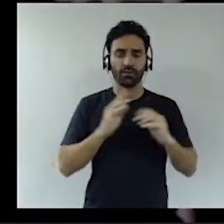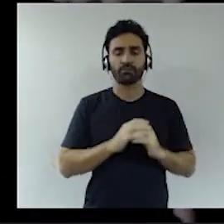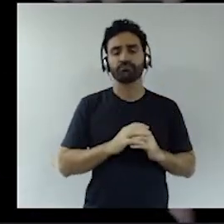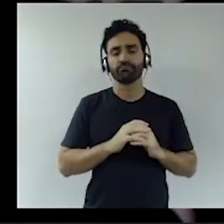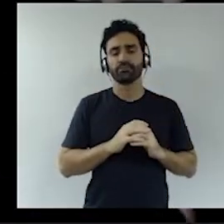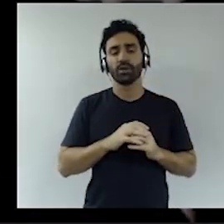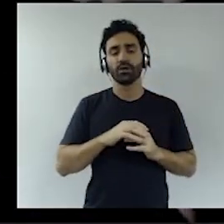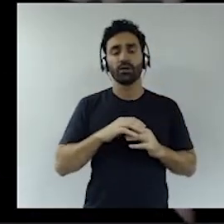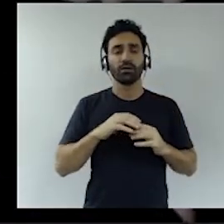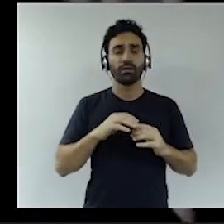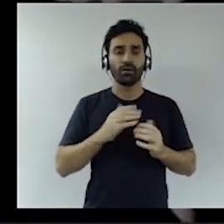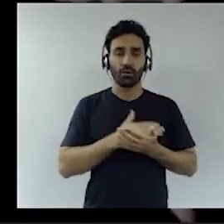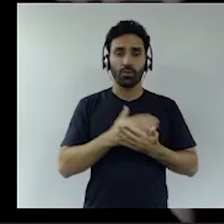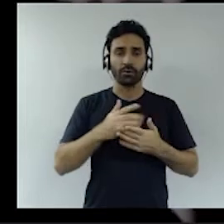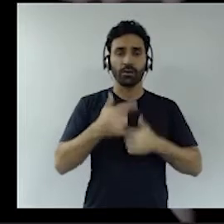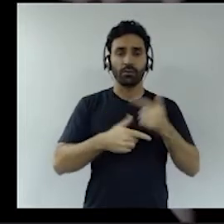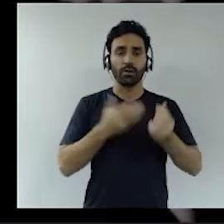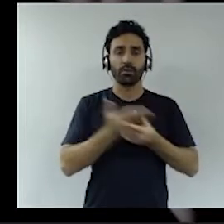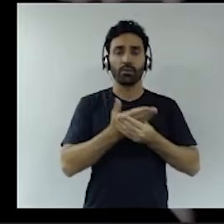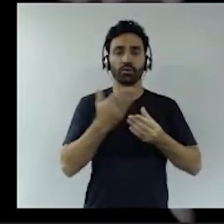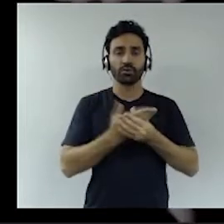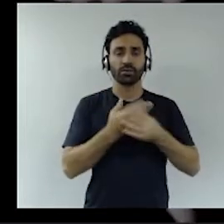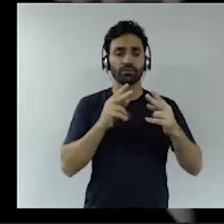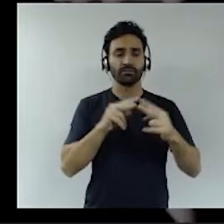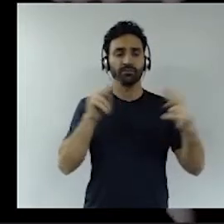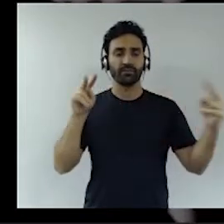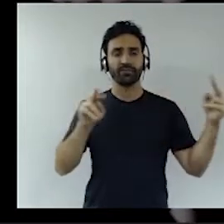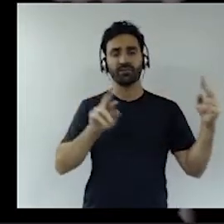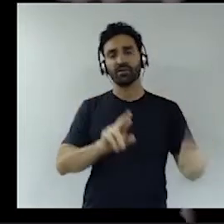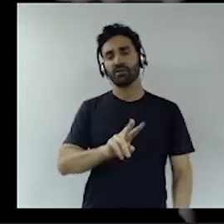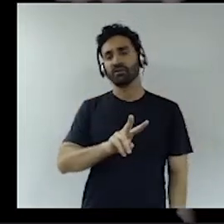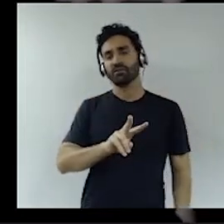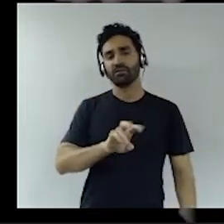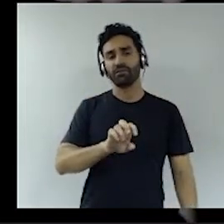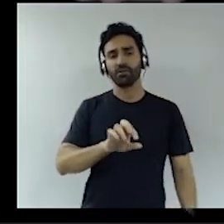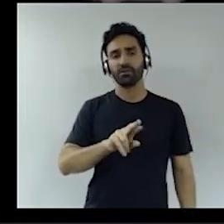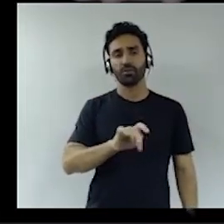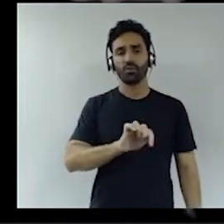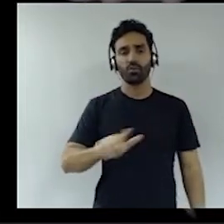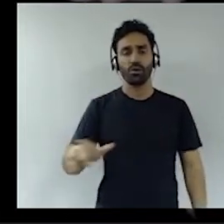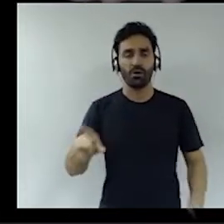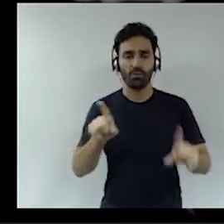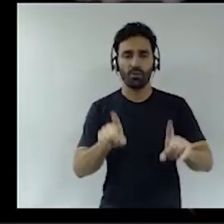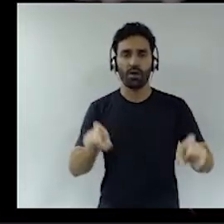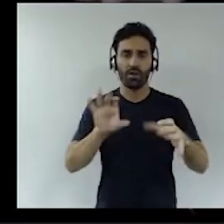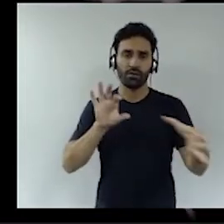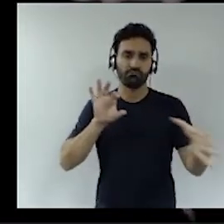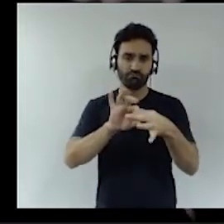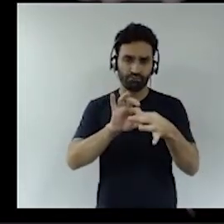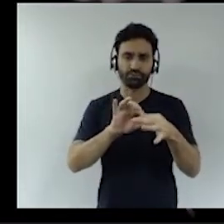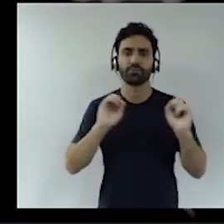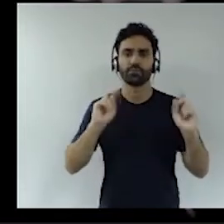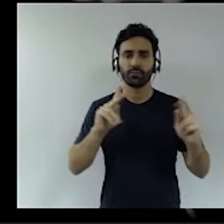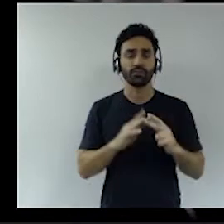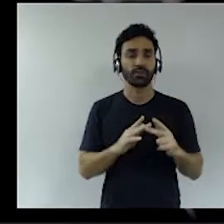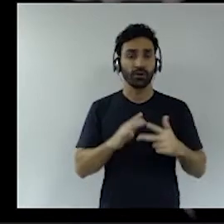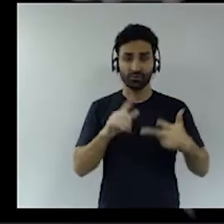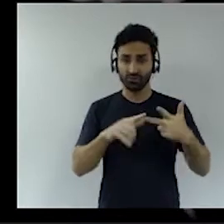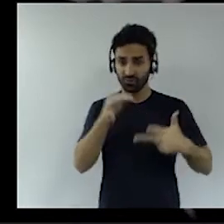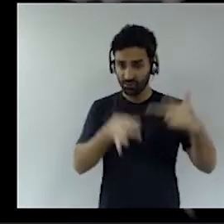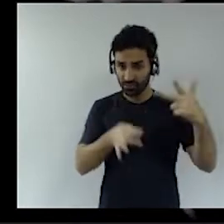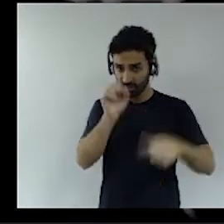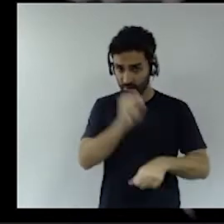imediatamente para os processos virtuais, os processos eletrônicos. O Judiciário não parou.